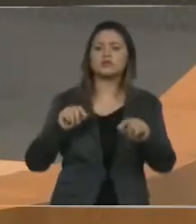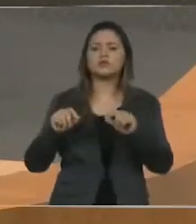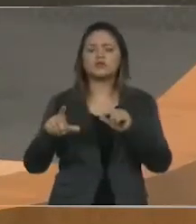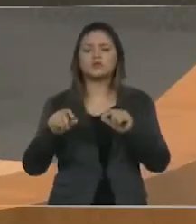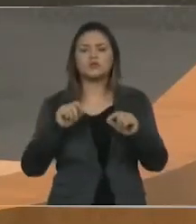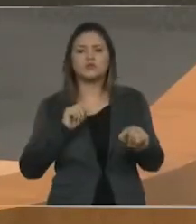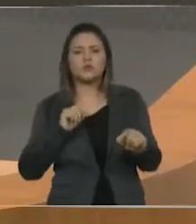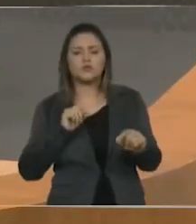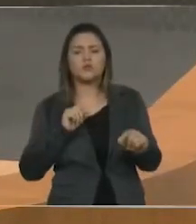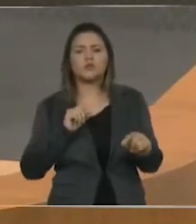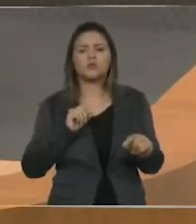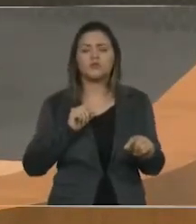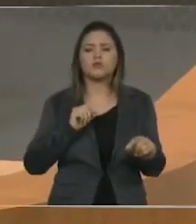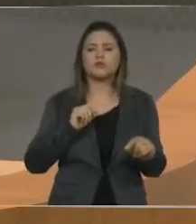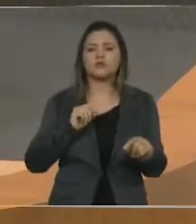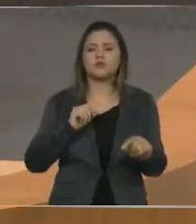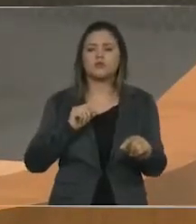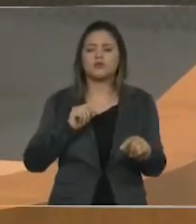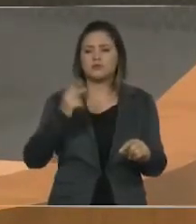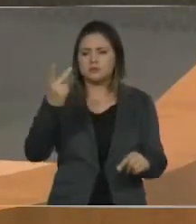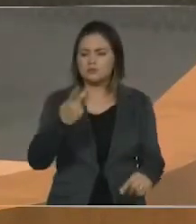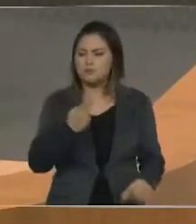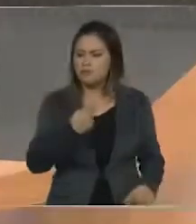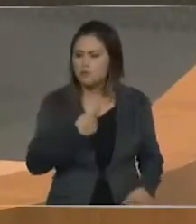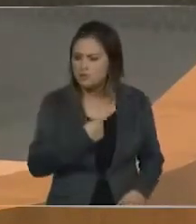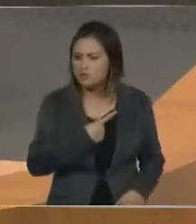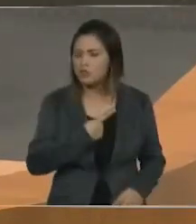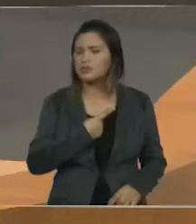enfim, porque não tem, porque tem